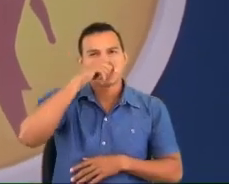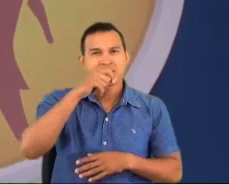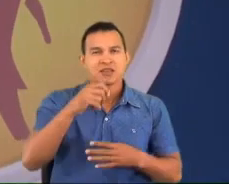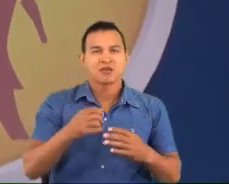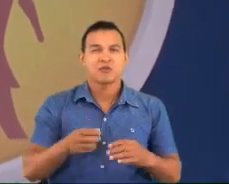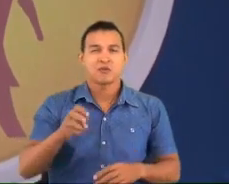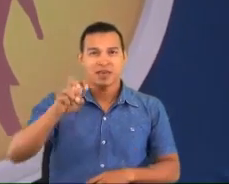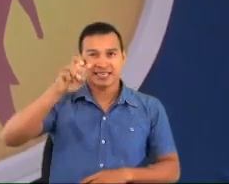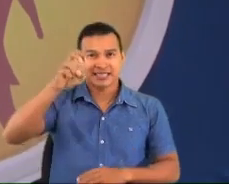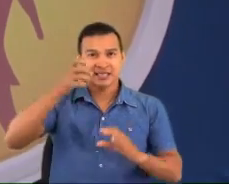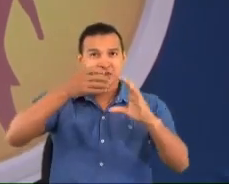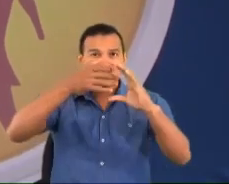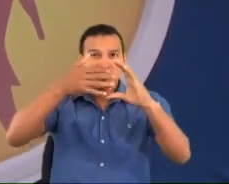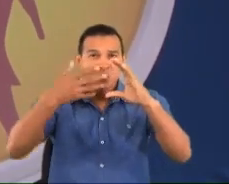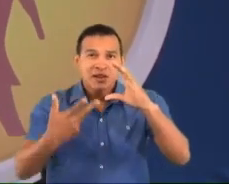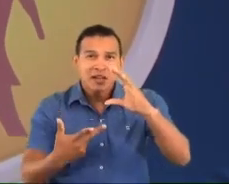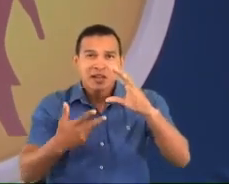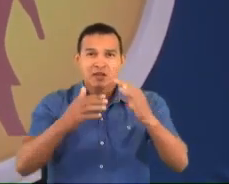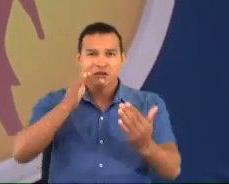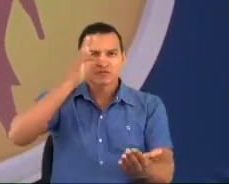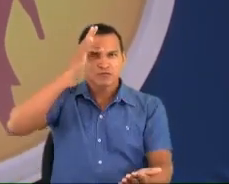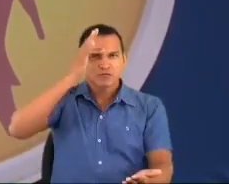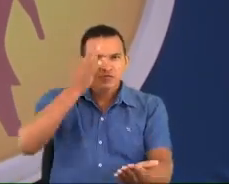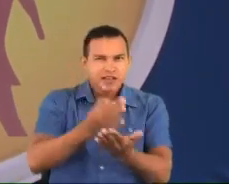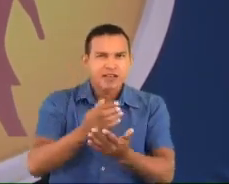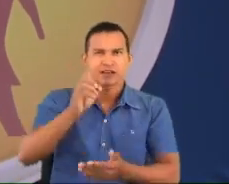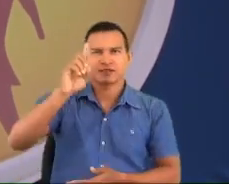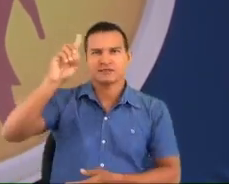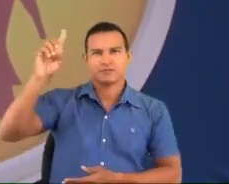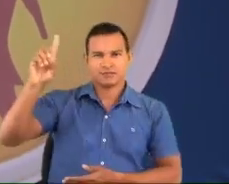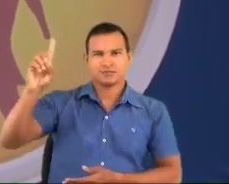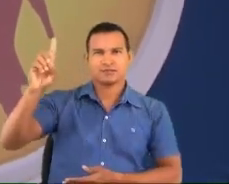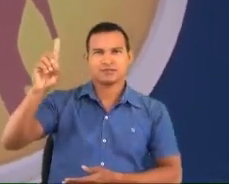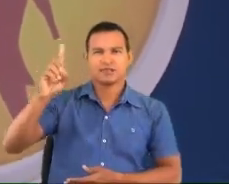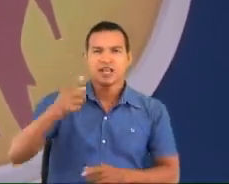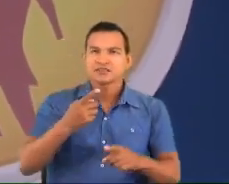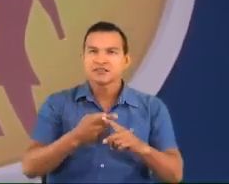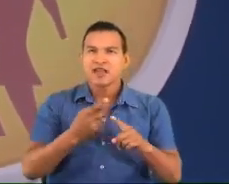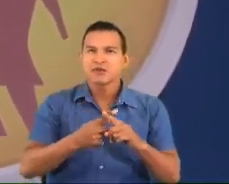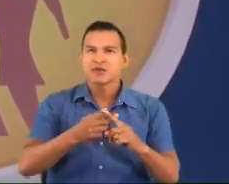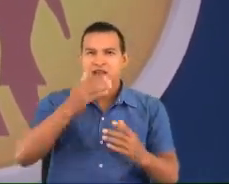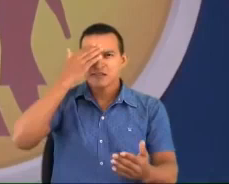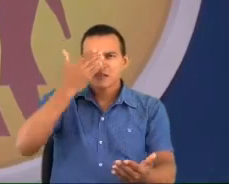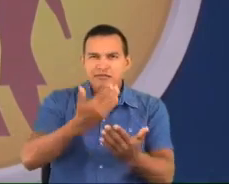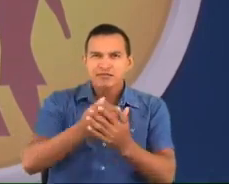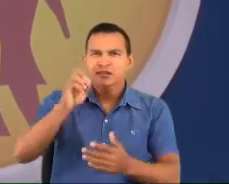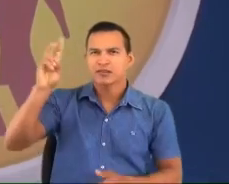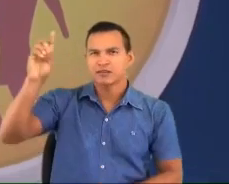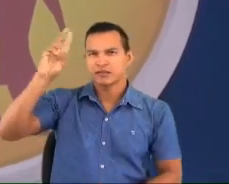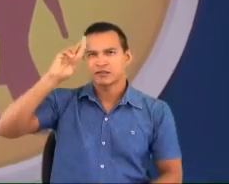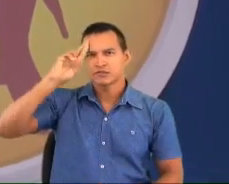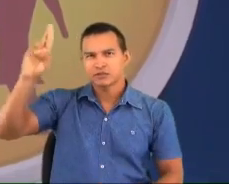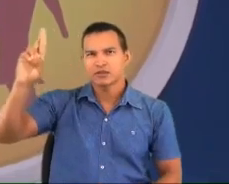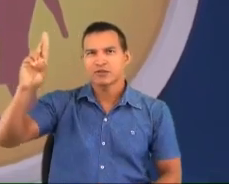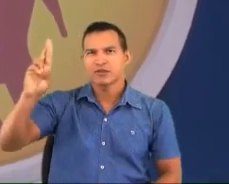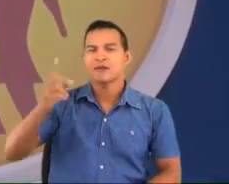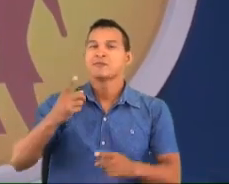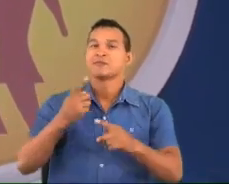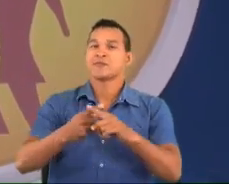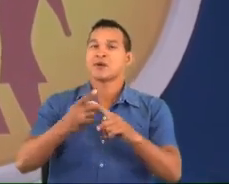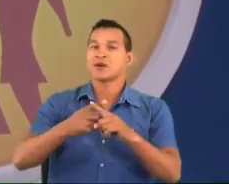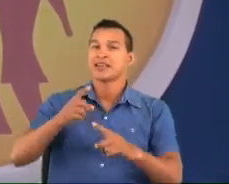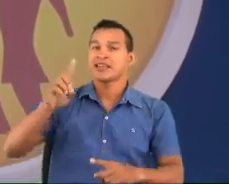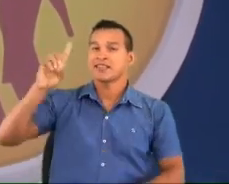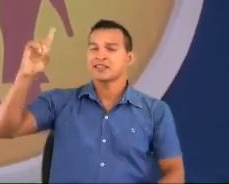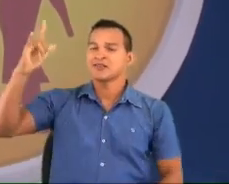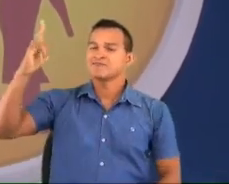razões para confiar em Deus. E sabe por que nós podemos confiar no Senhor? Porque Ele nos amou. Um